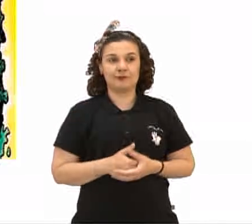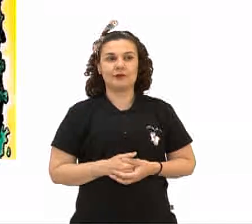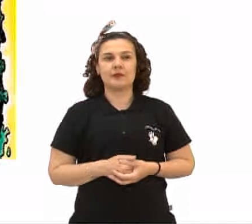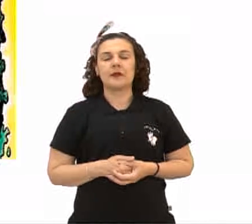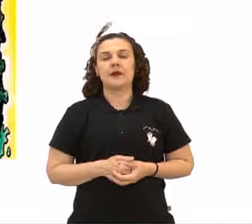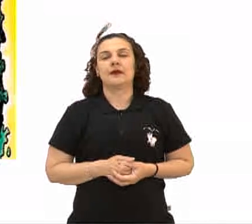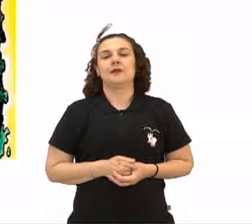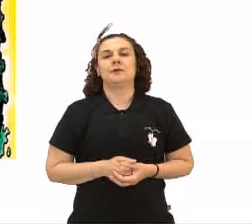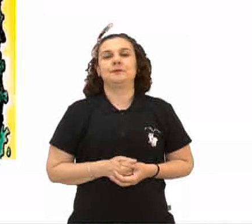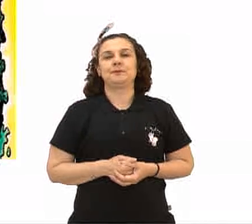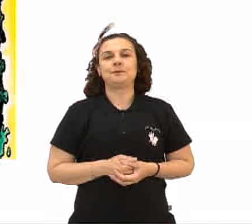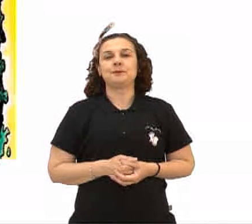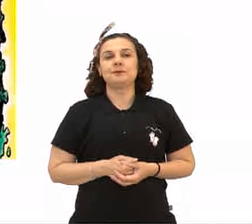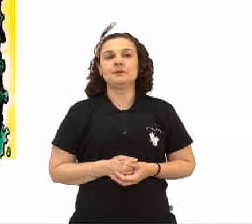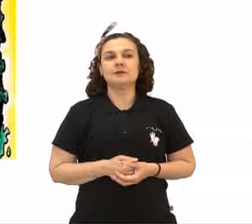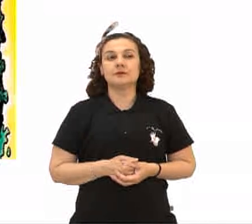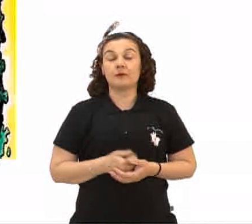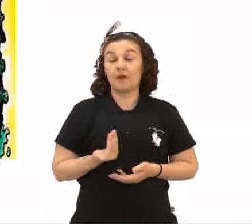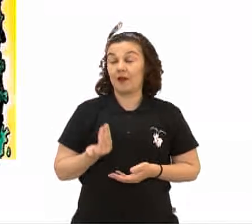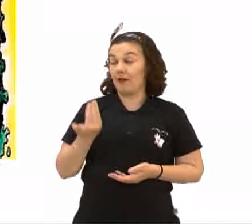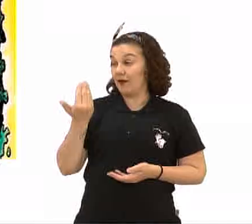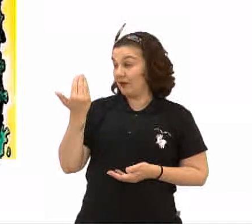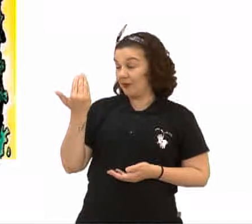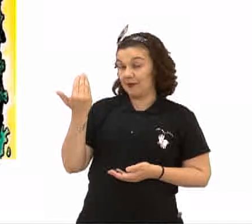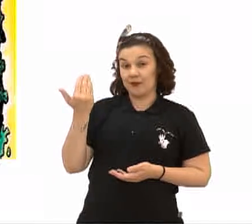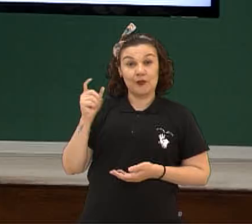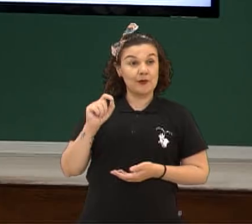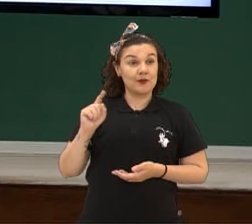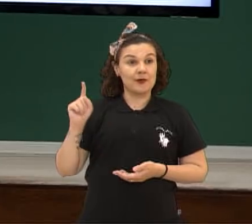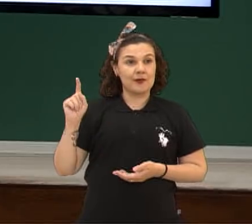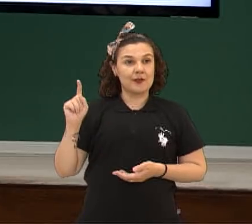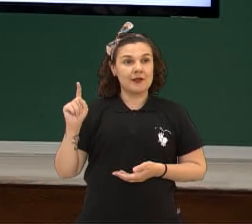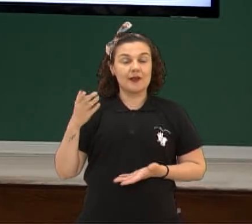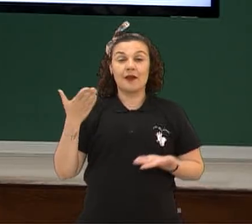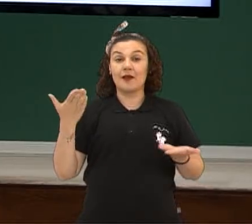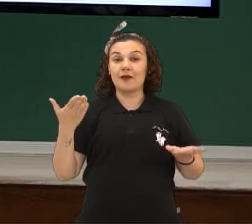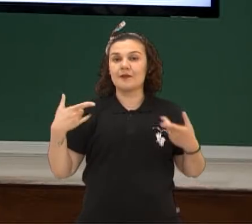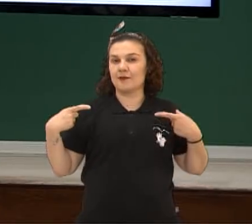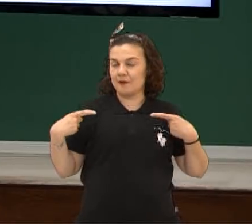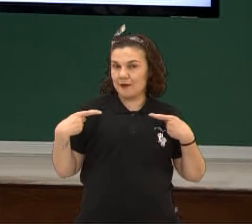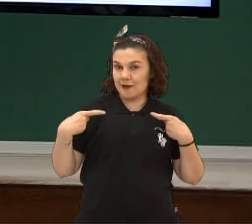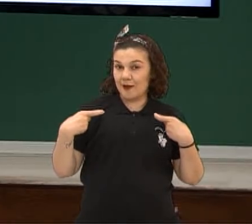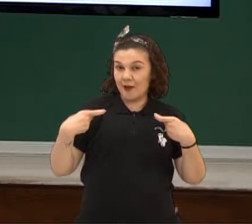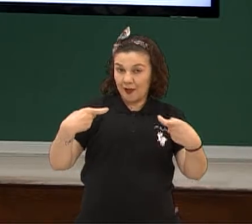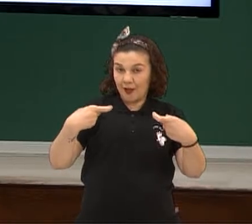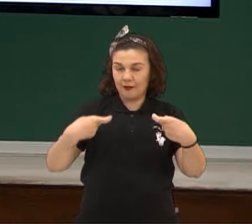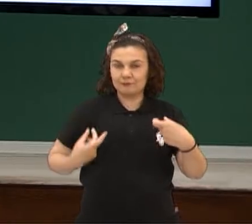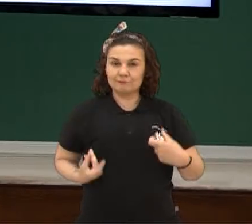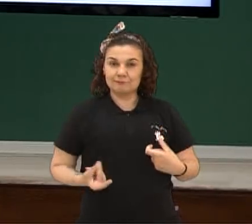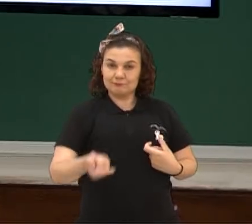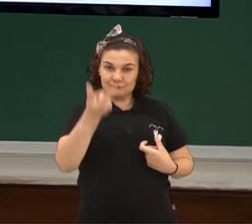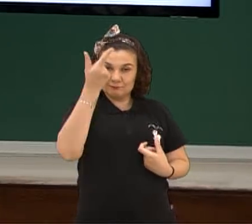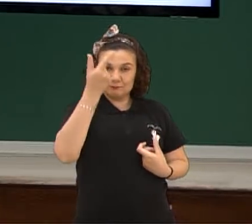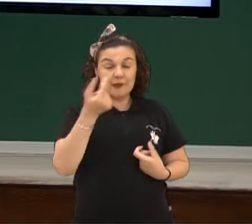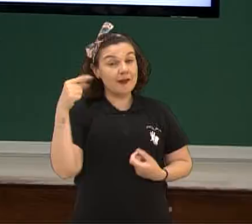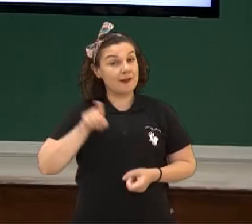de quadrinhos lá de super-heróis, né? Neste caso aqui é as histórias em quadrinhos da Guerra Infinita.